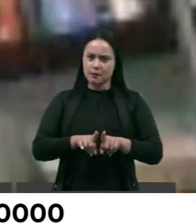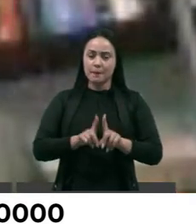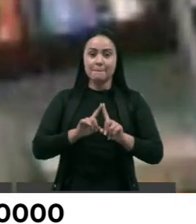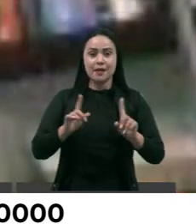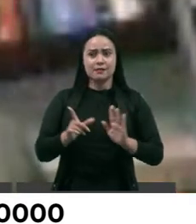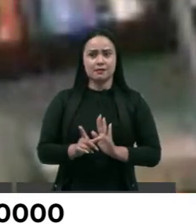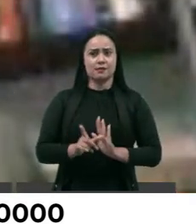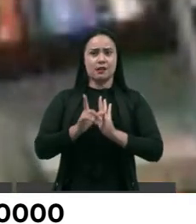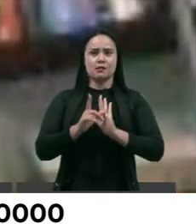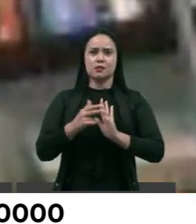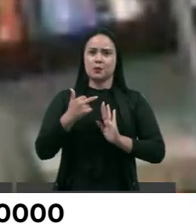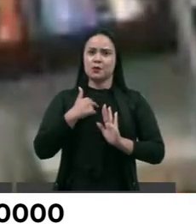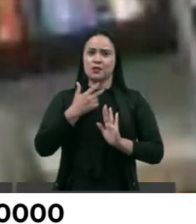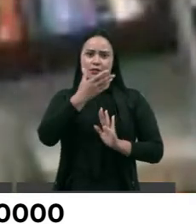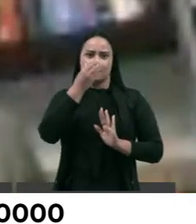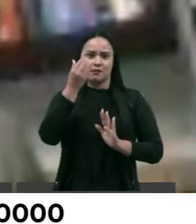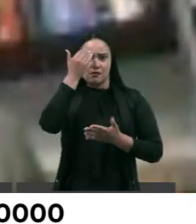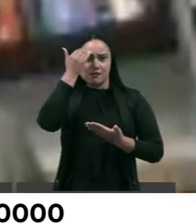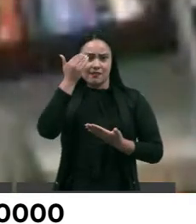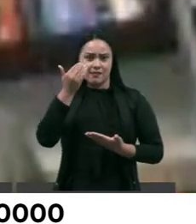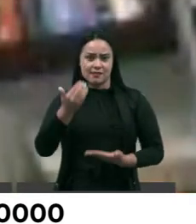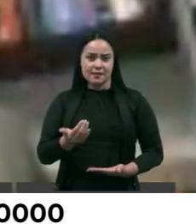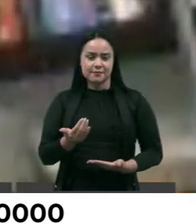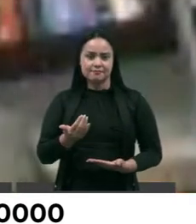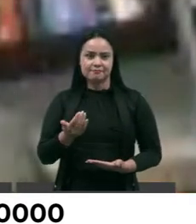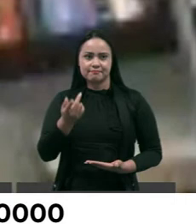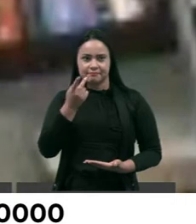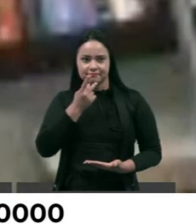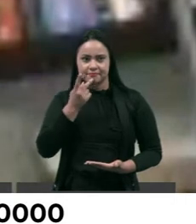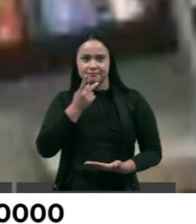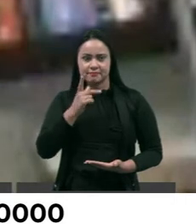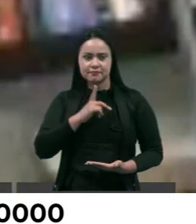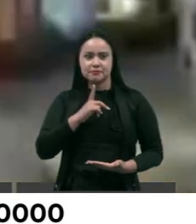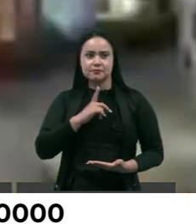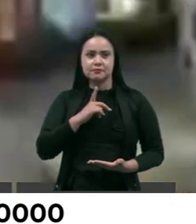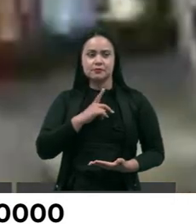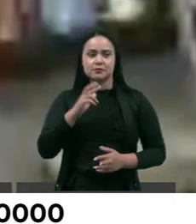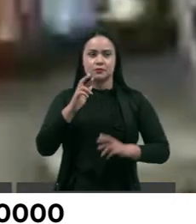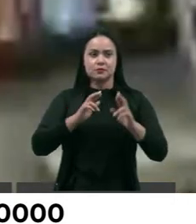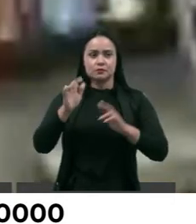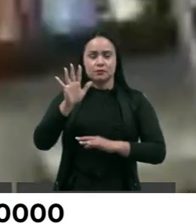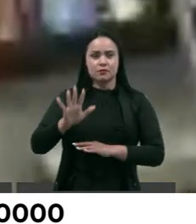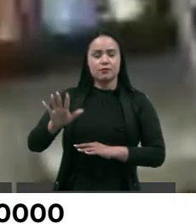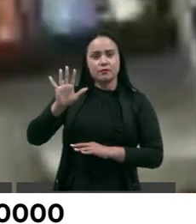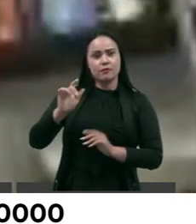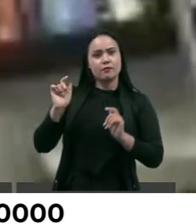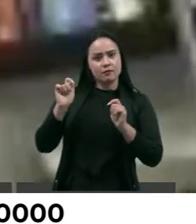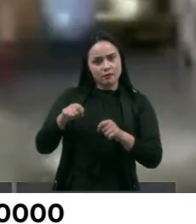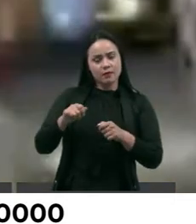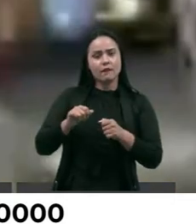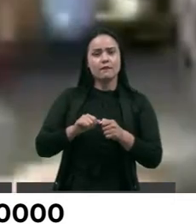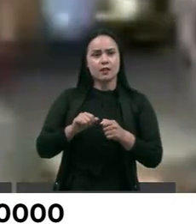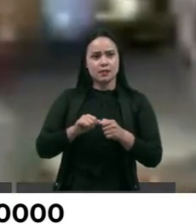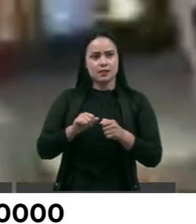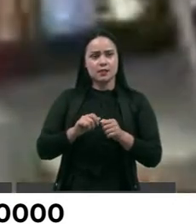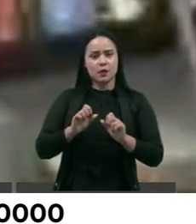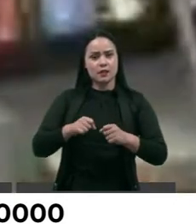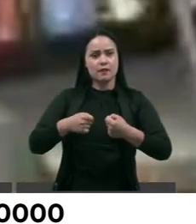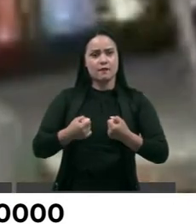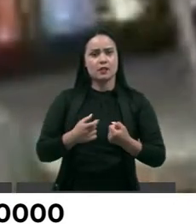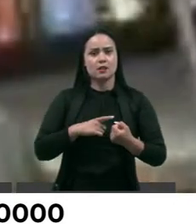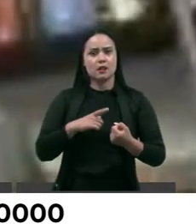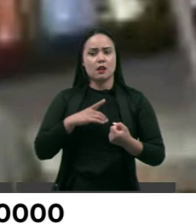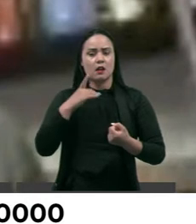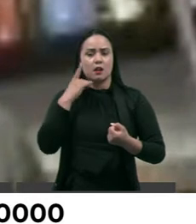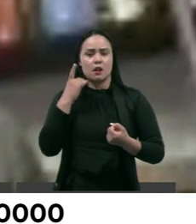eu não poderia deixar de agradecer as palavras ditas pelo eminente corregedor nacional, que é possível fazer uma defesa